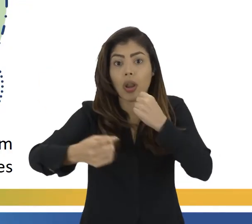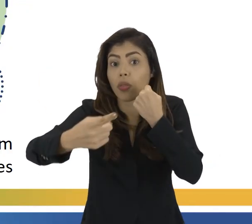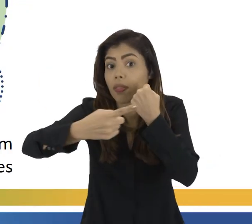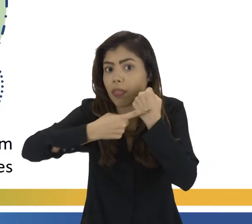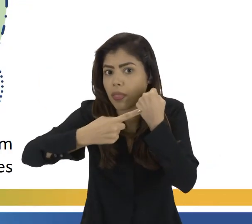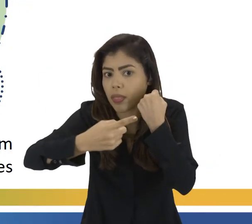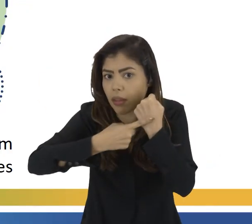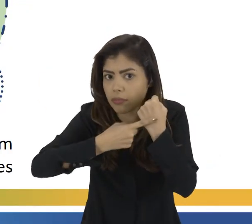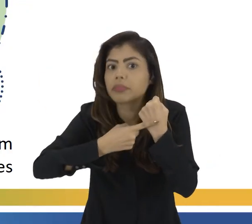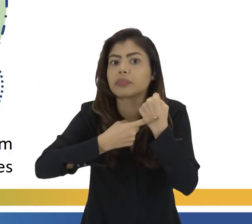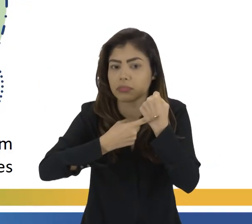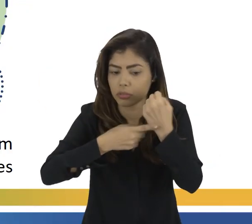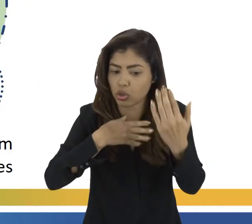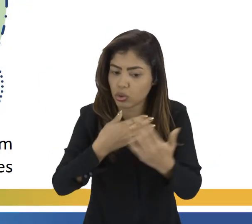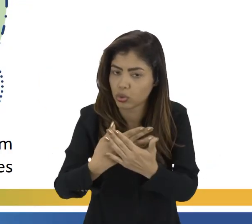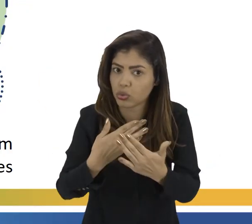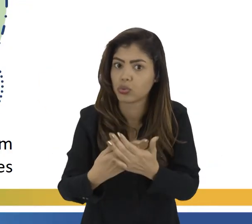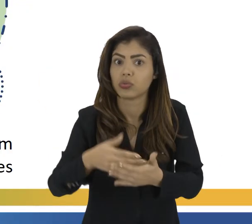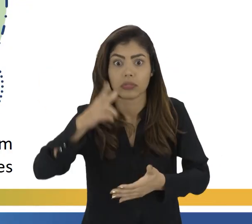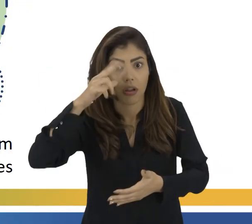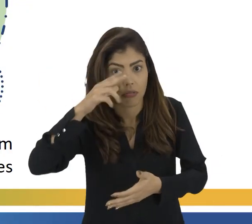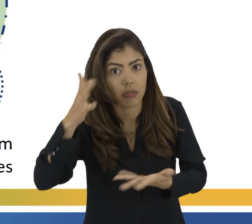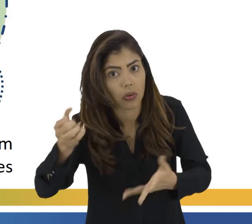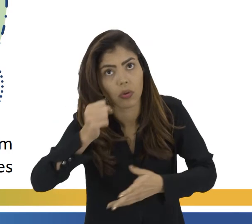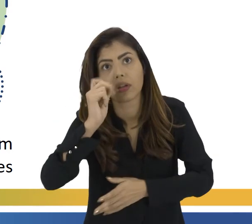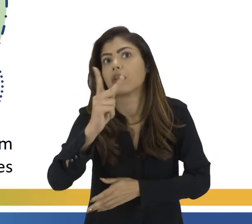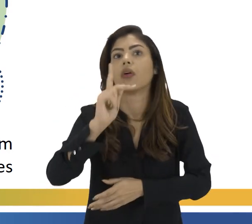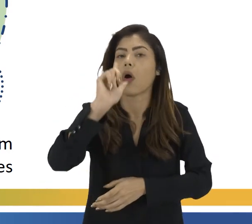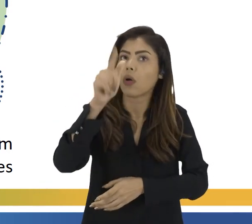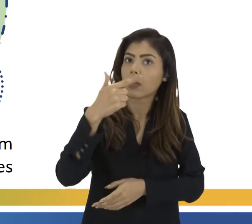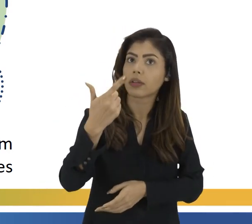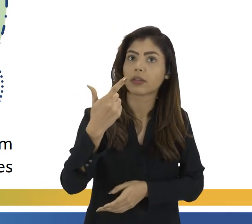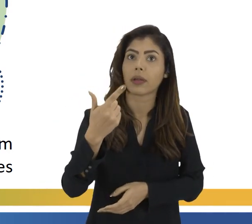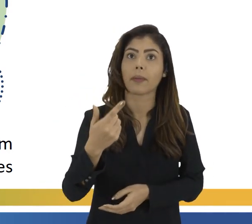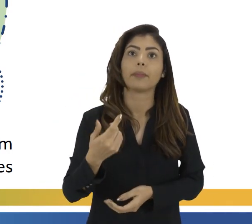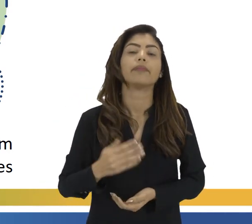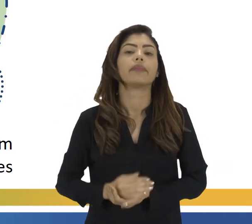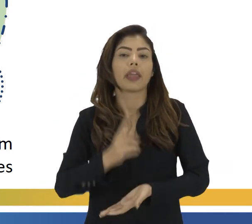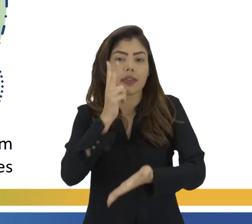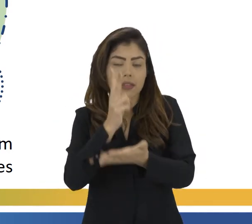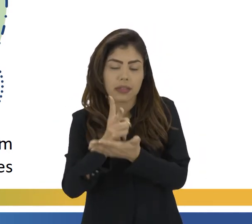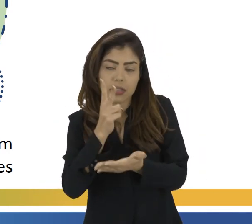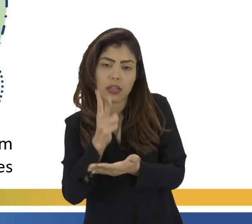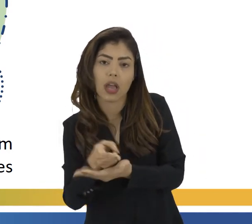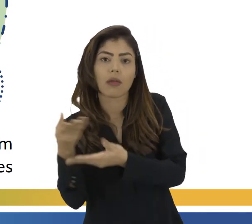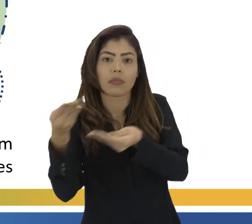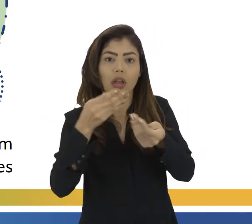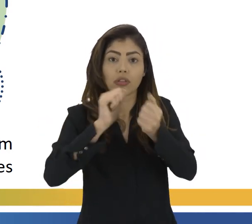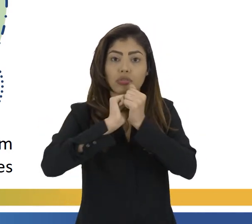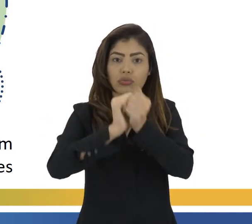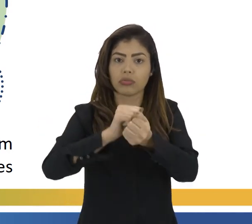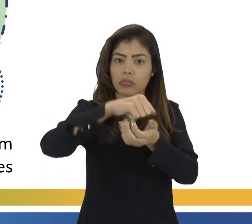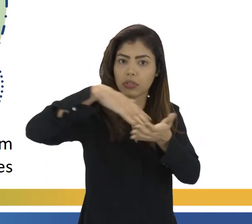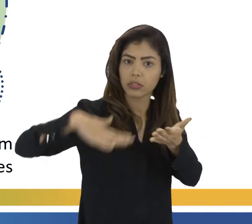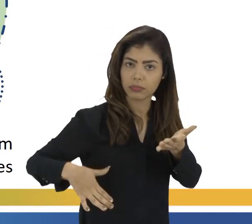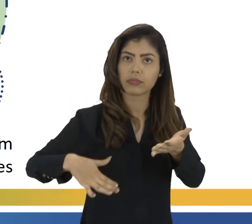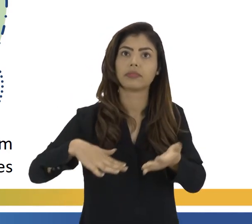seu tempo de estudo. Isso é interessante, ok? Outra coisa é participe das